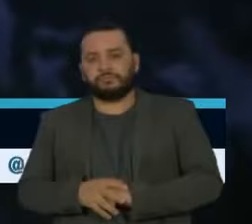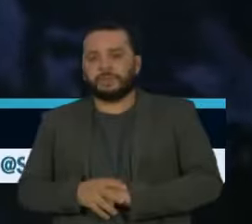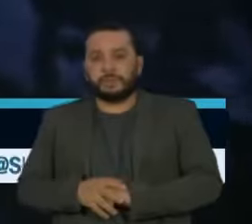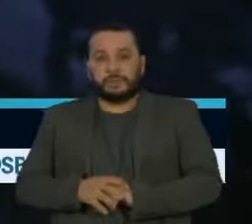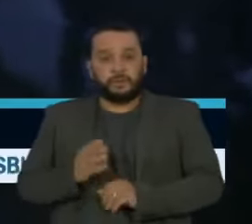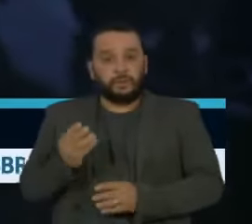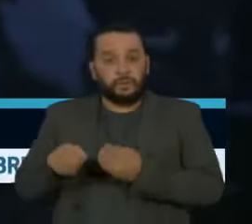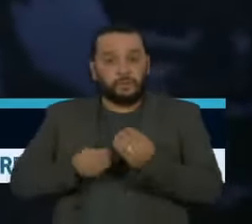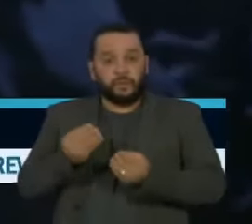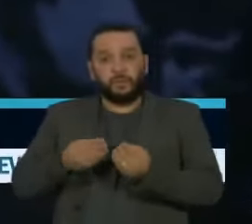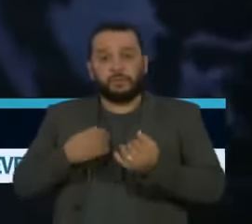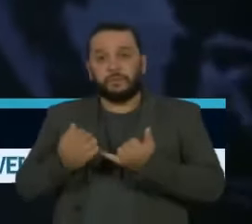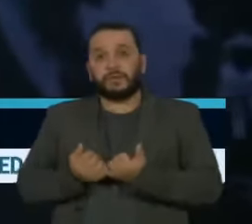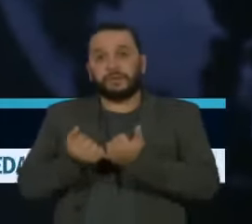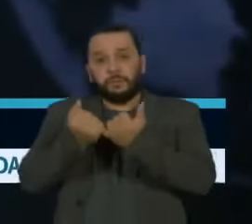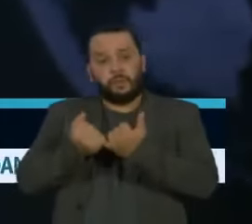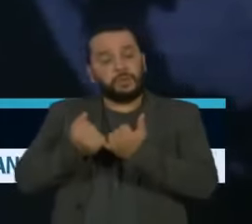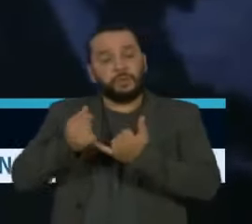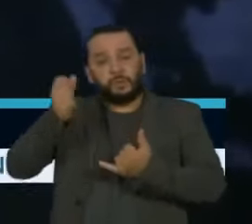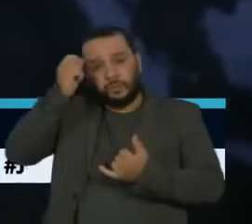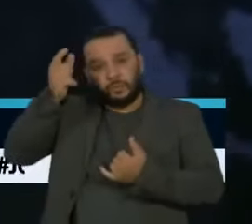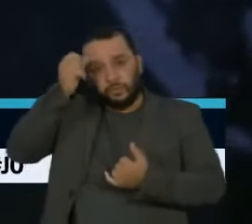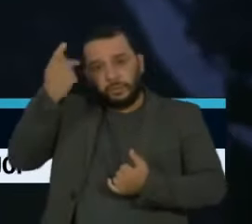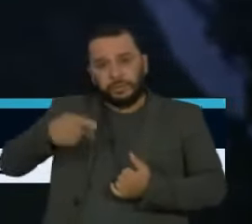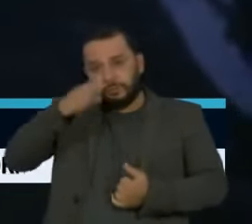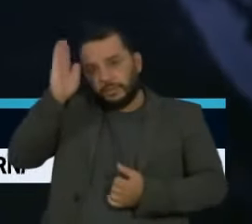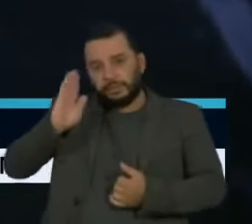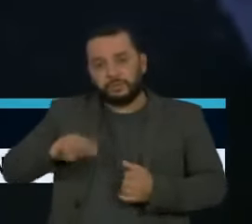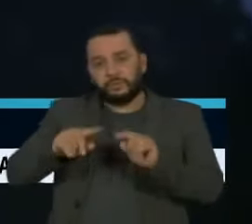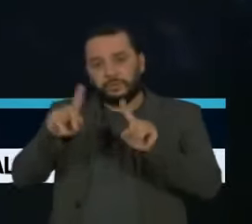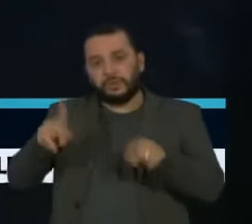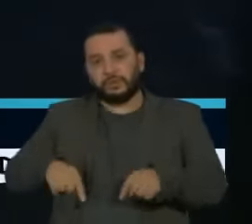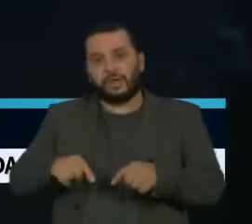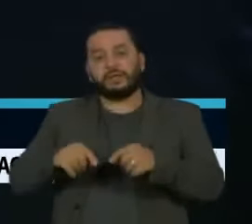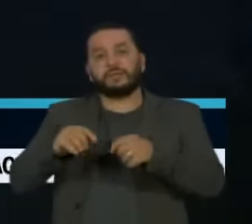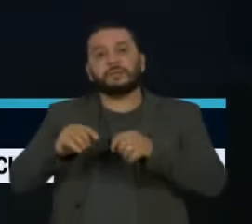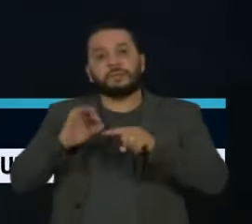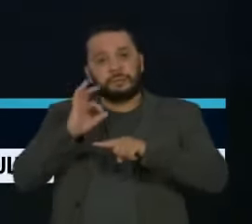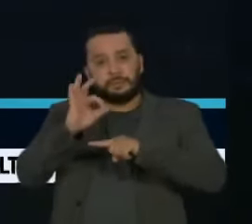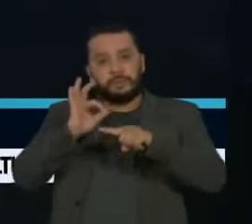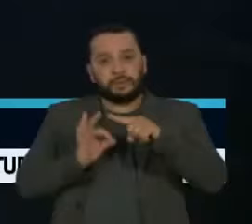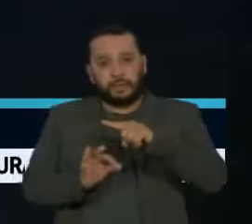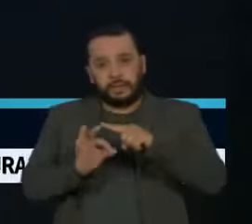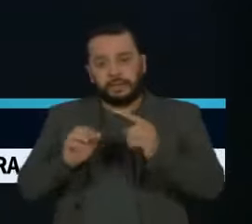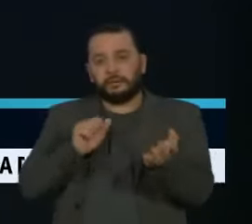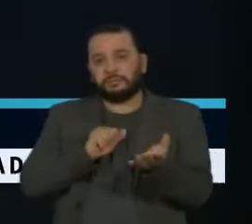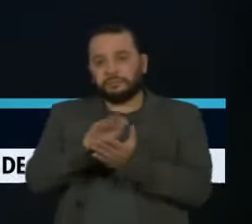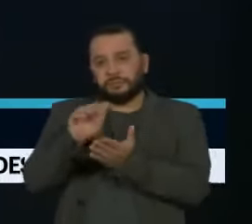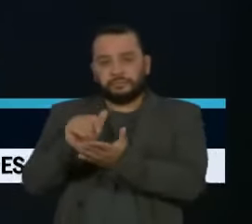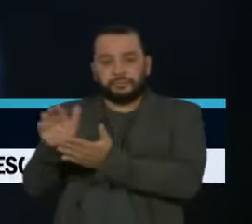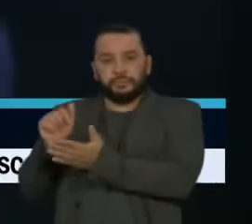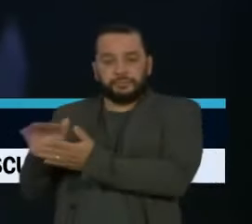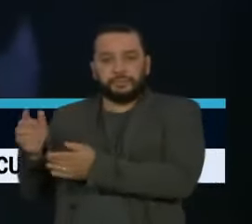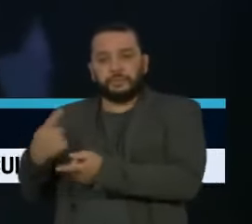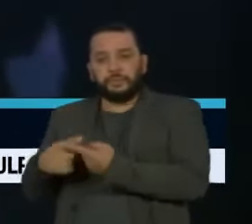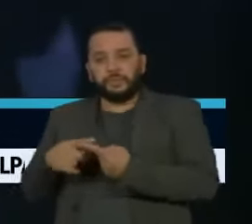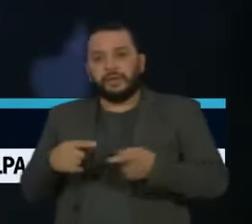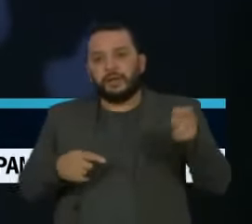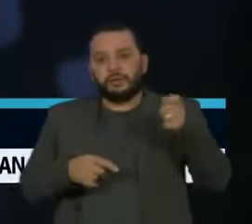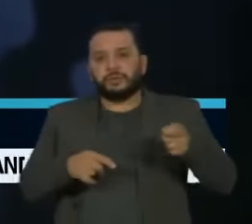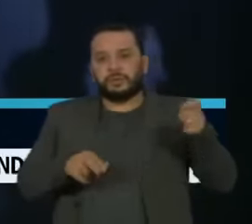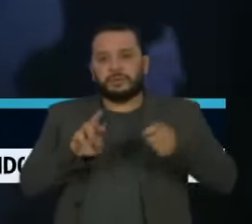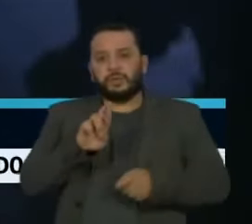agonia de um patrimônio da cultura do país. Os funcionários da Cinemateca Brasileira foram demitidos depois que a Associação Roquete